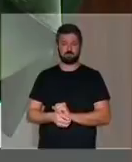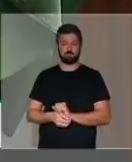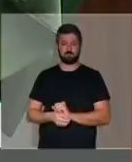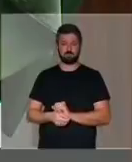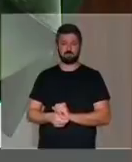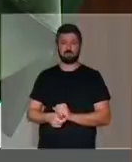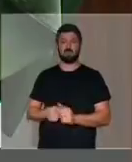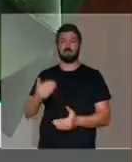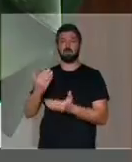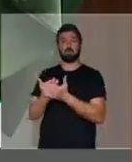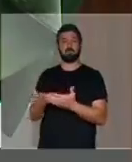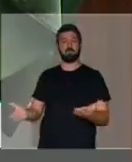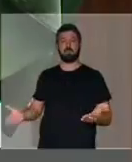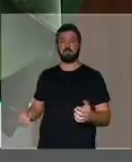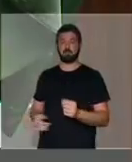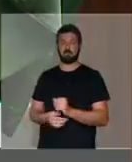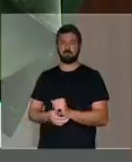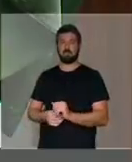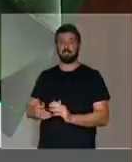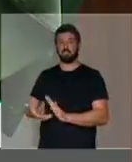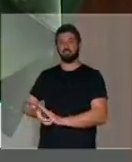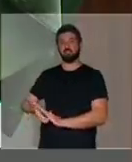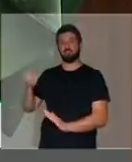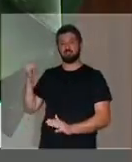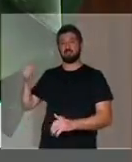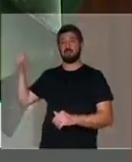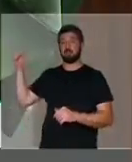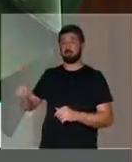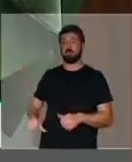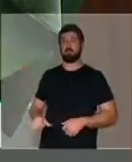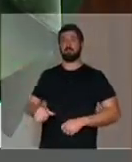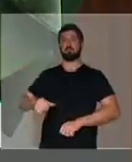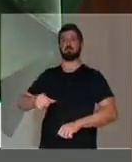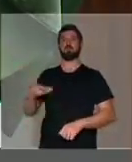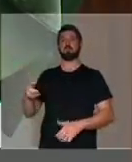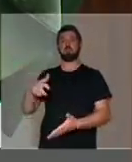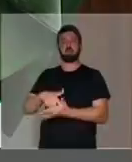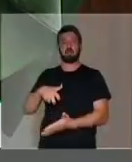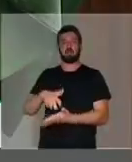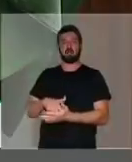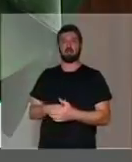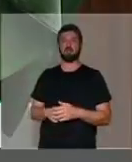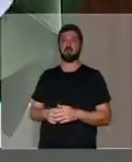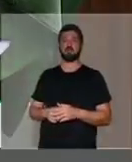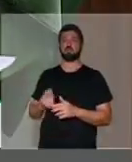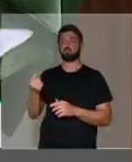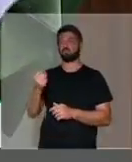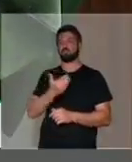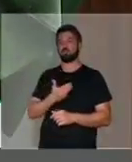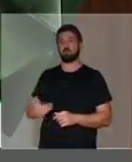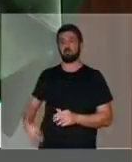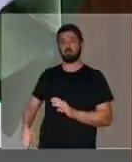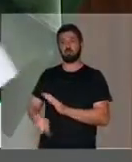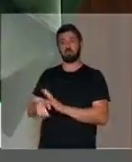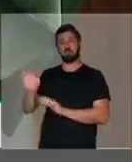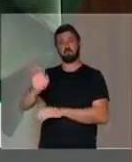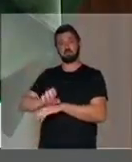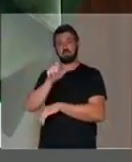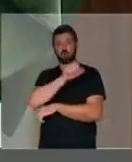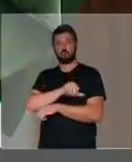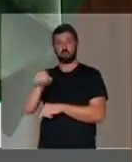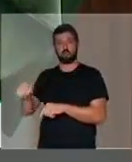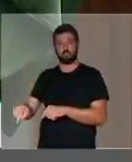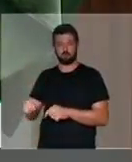e dilapidaria ainda mais os já castigados cofres públicos do Estado do Rio de